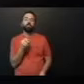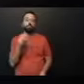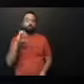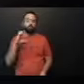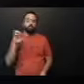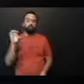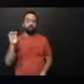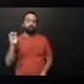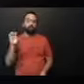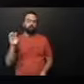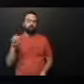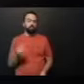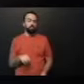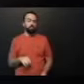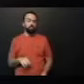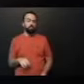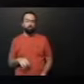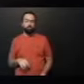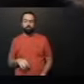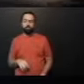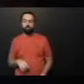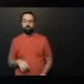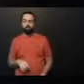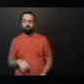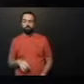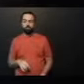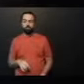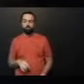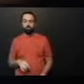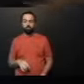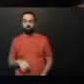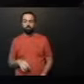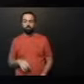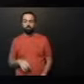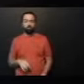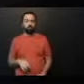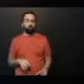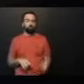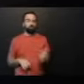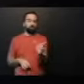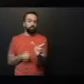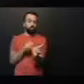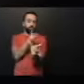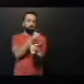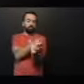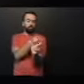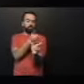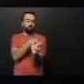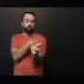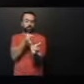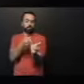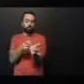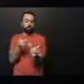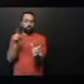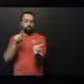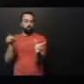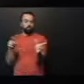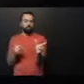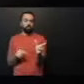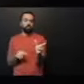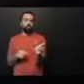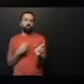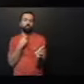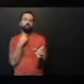Som de C, tá? Em que posição da palavra Z tem o